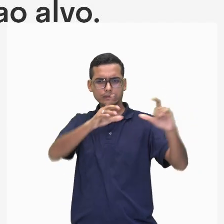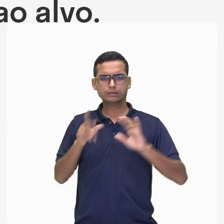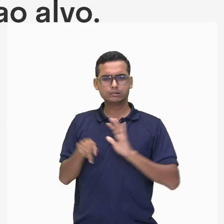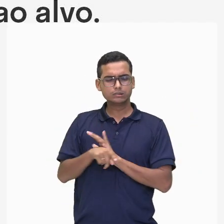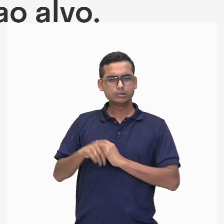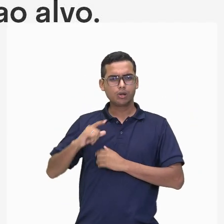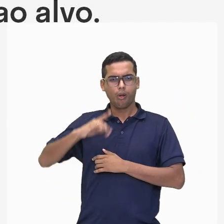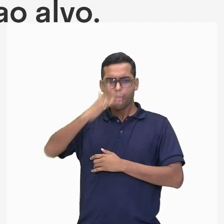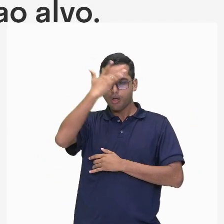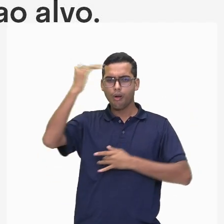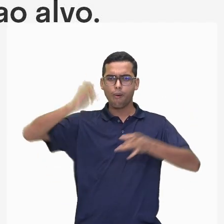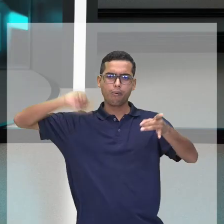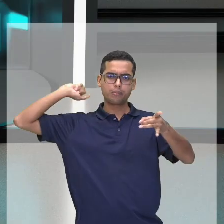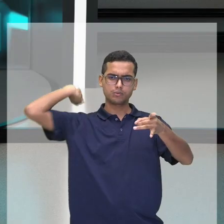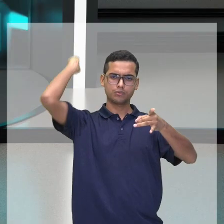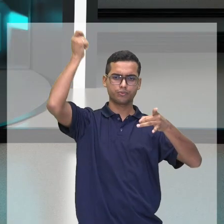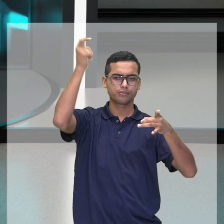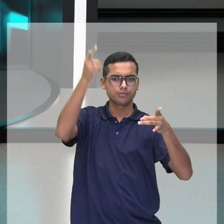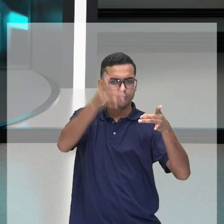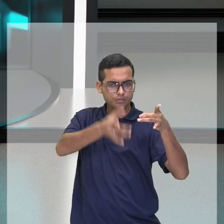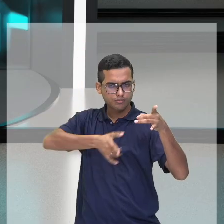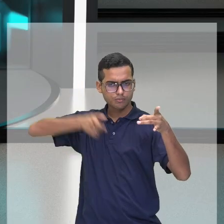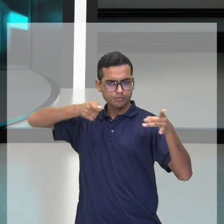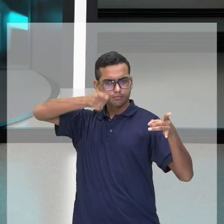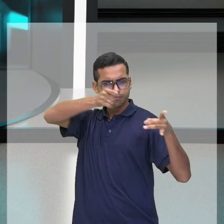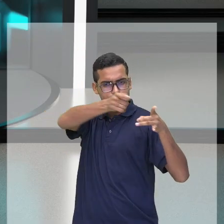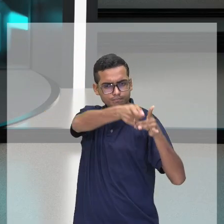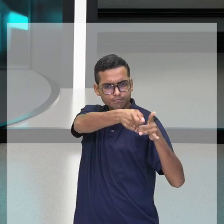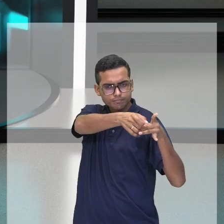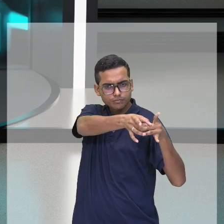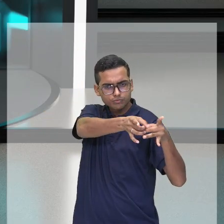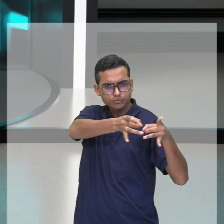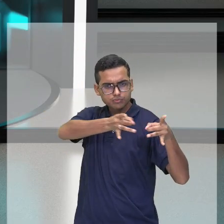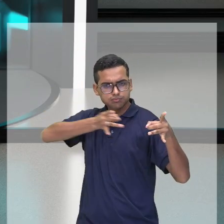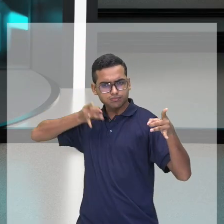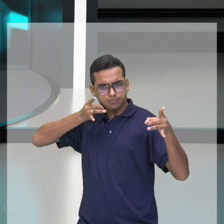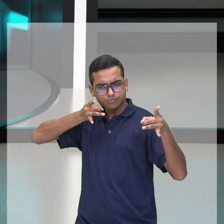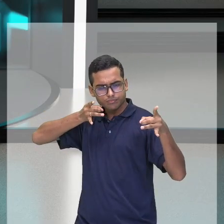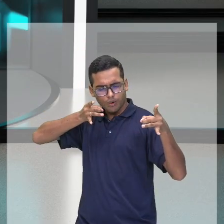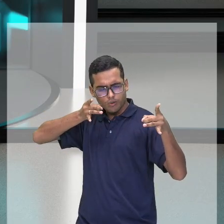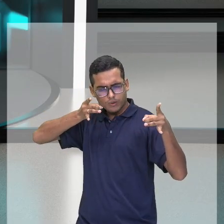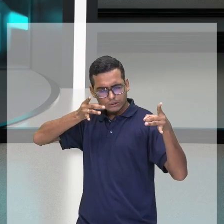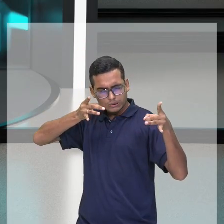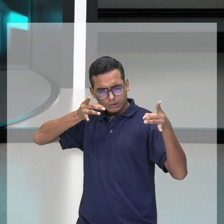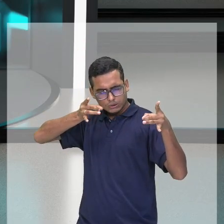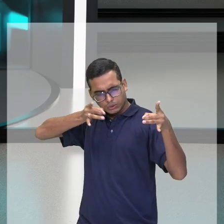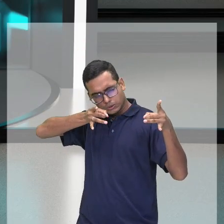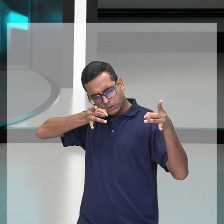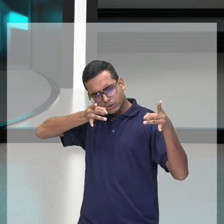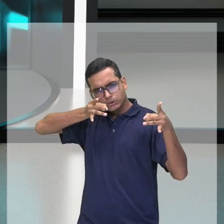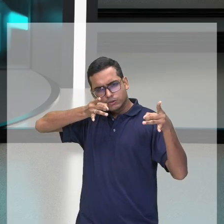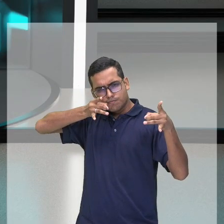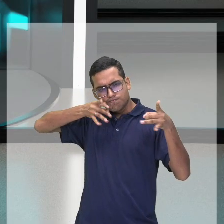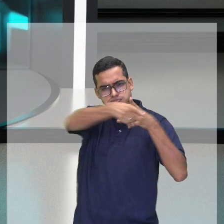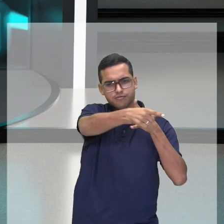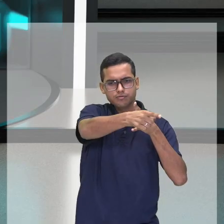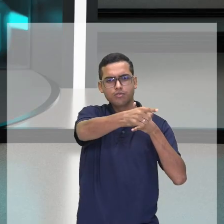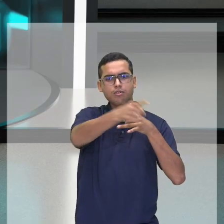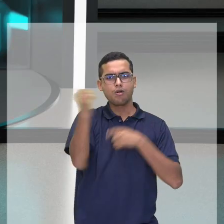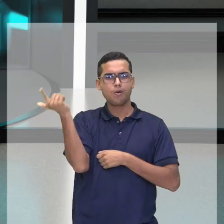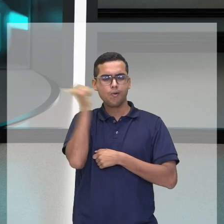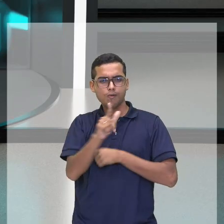Um círculo com vários outros círculos concêntricos, né? E você tem que atingir com